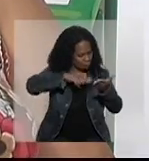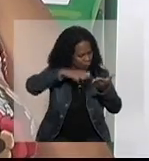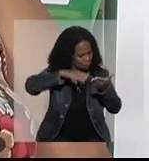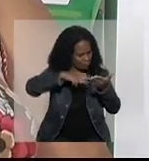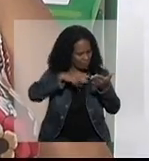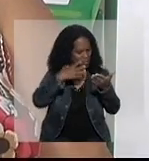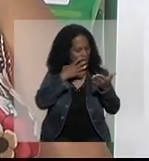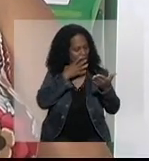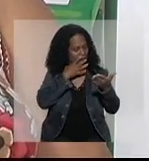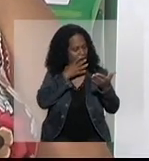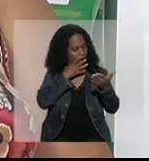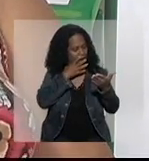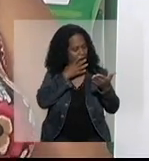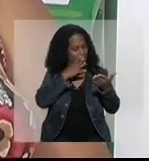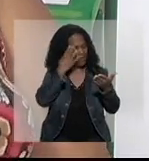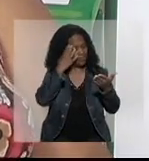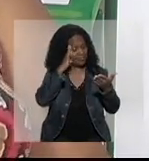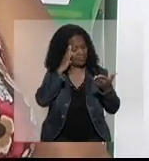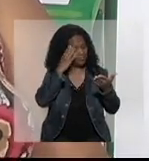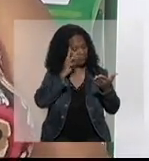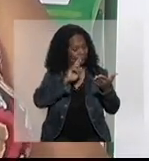quer que seja, sem você já,